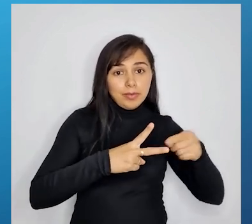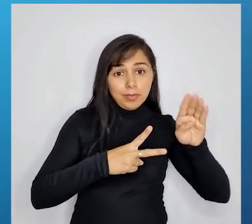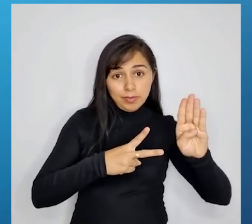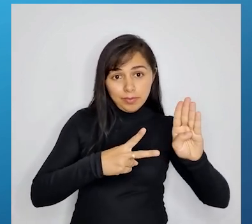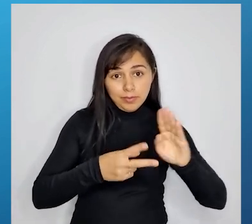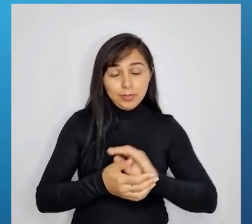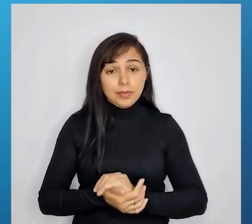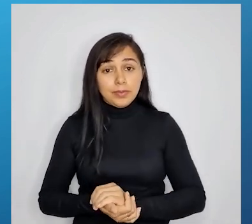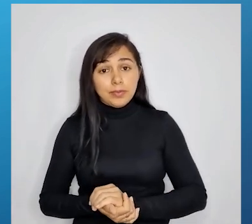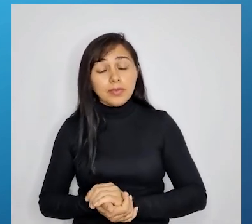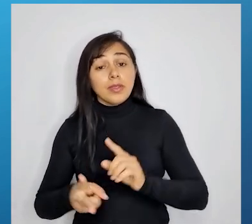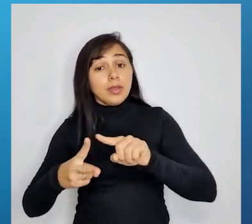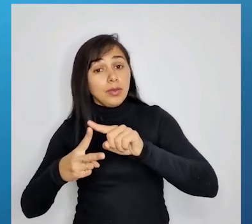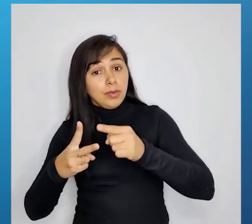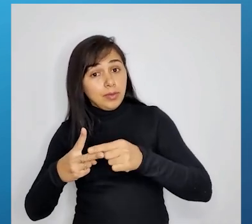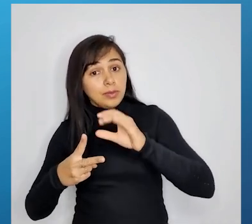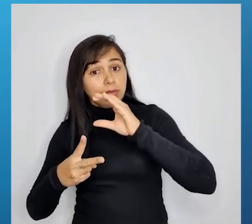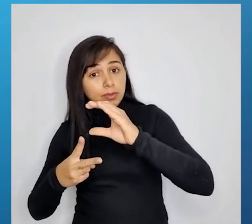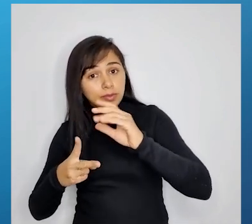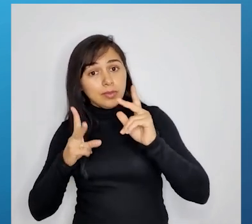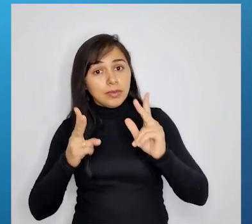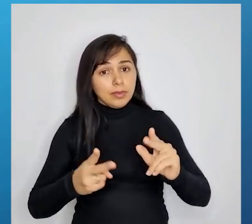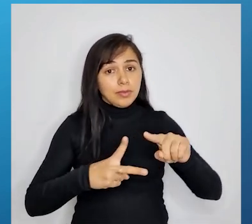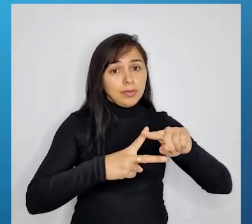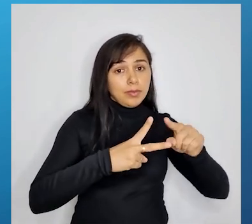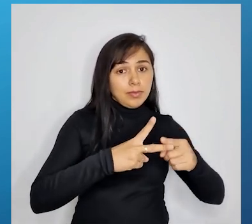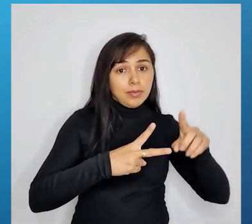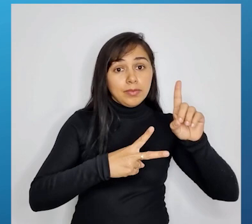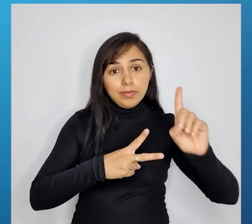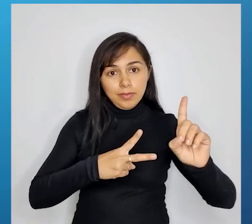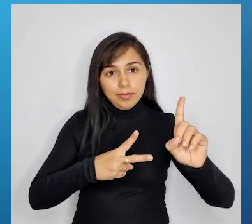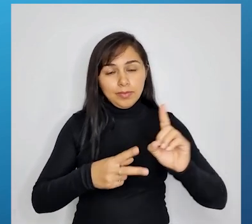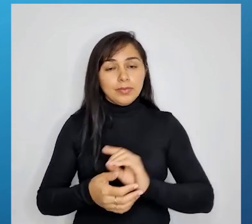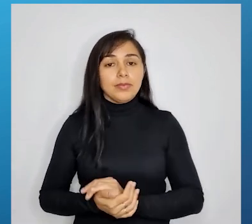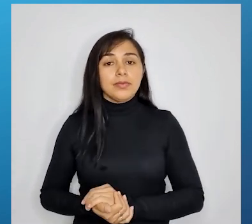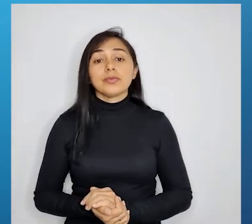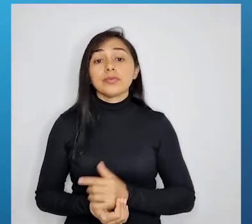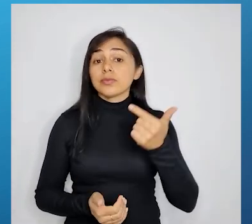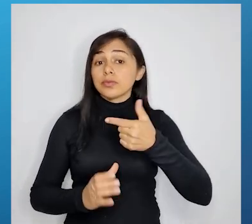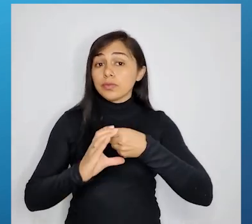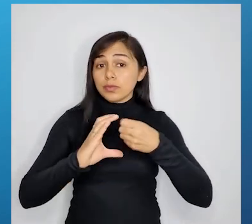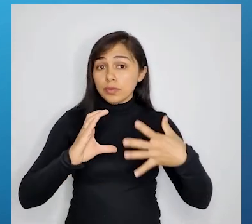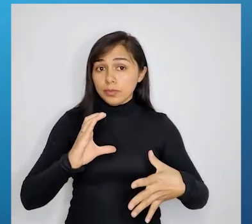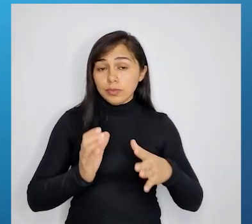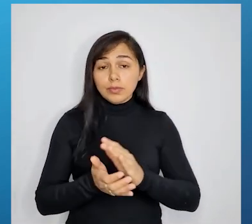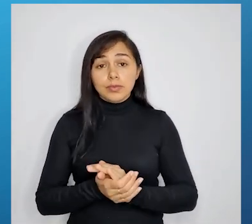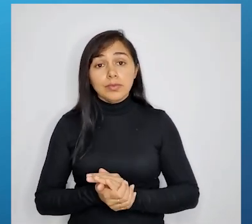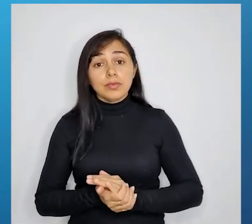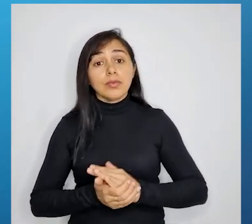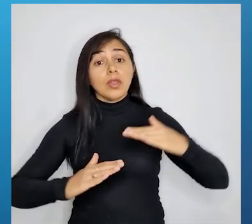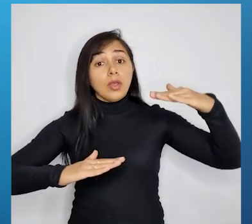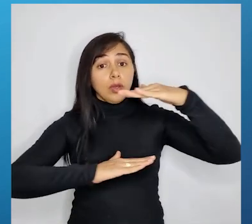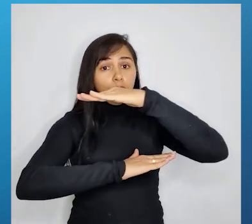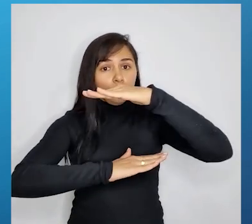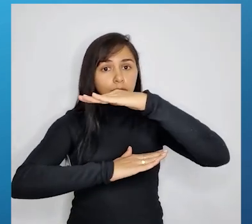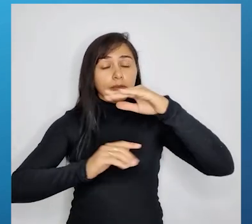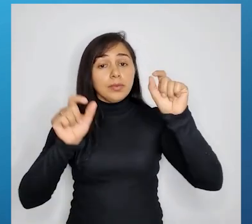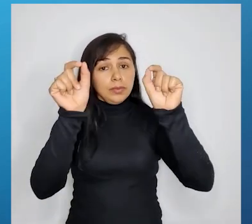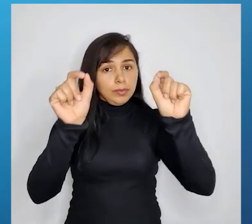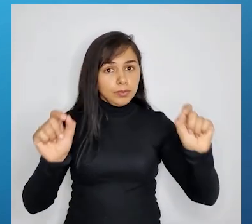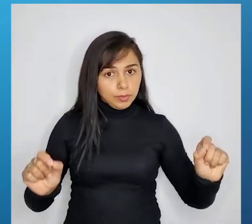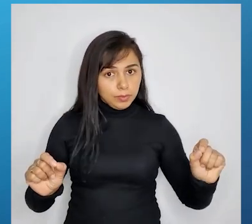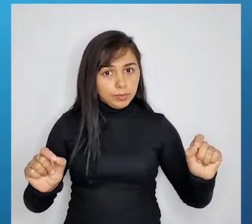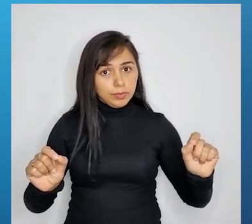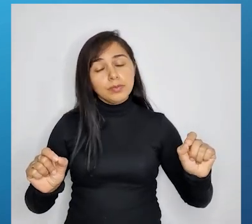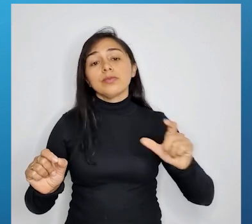congruente ao ângulo D. A segunda propriedade. Em um trapézio isósceles, as diagonais